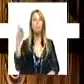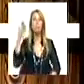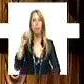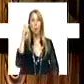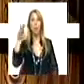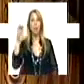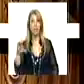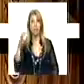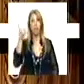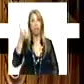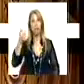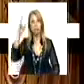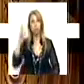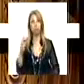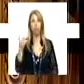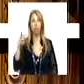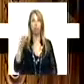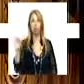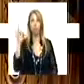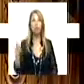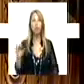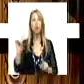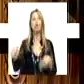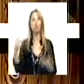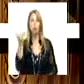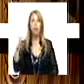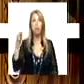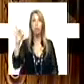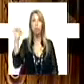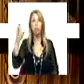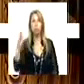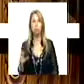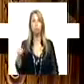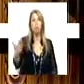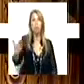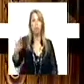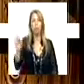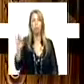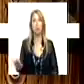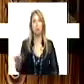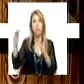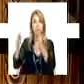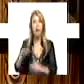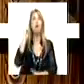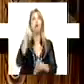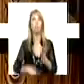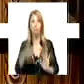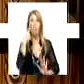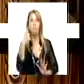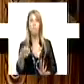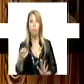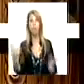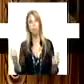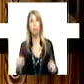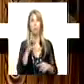de 25% para 23% e depois de 23% para 21%. Uma baixa de impostos de registro que apenas